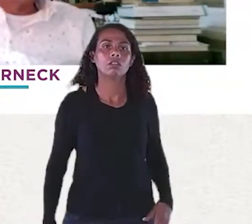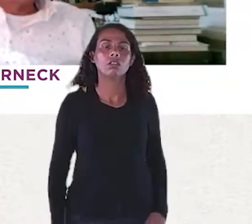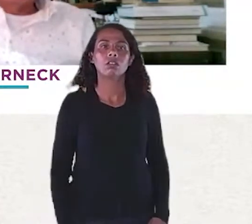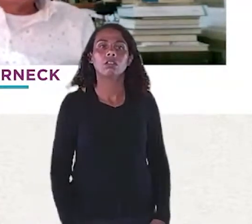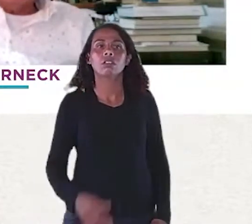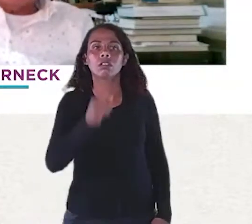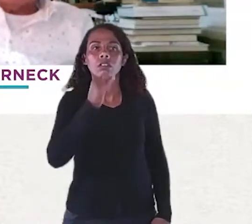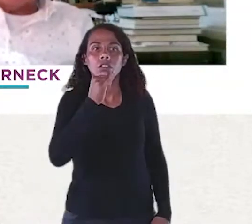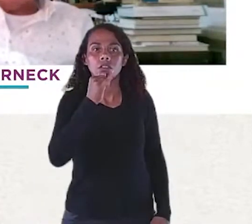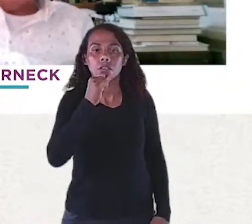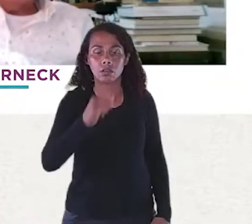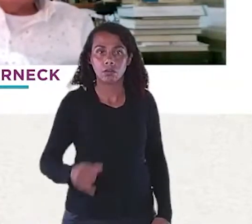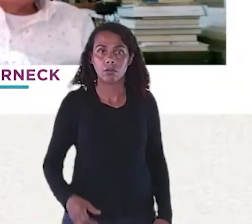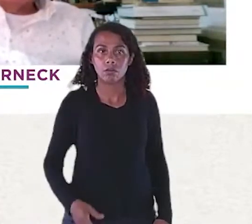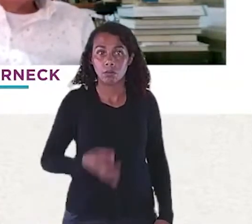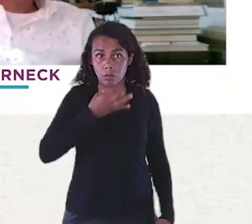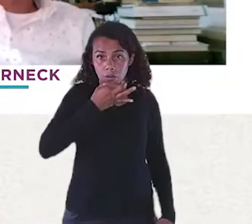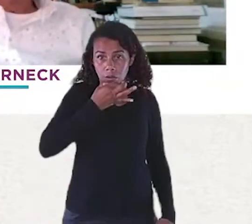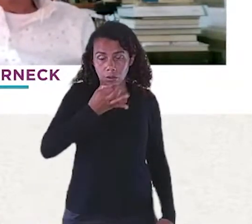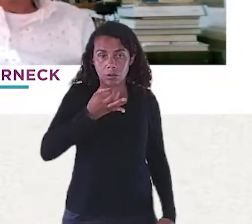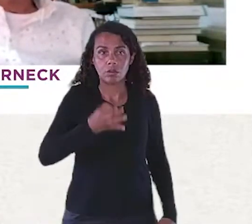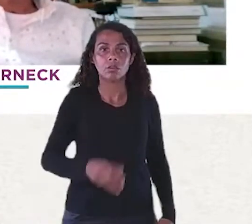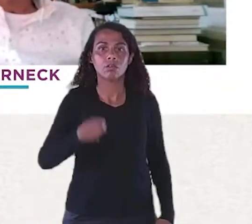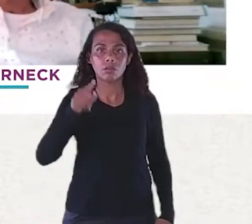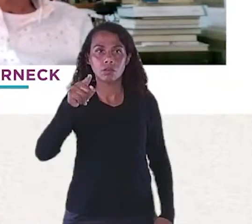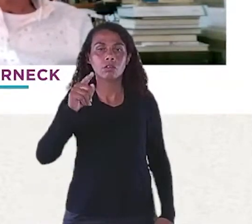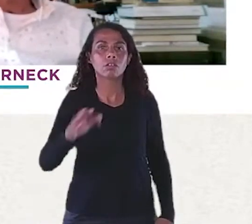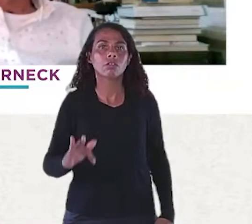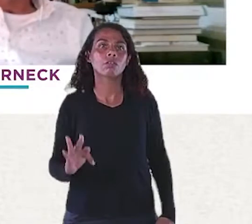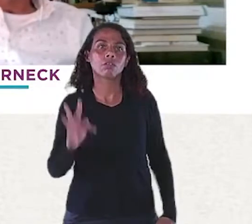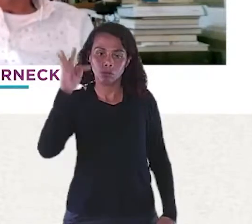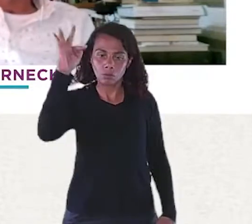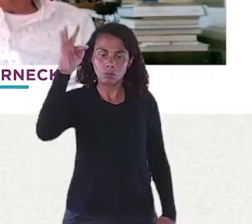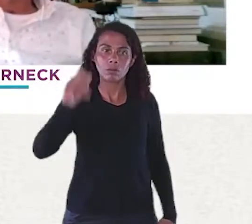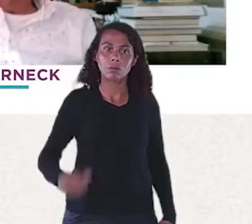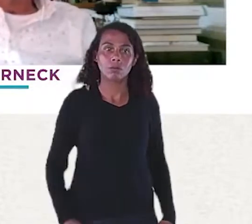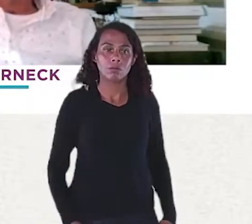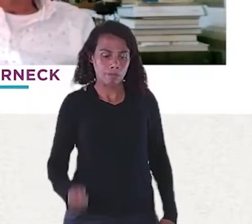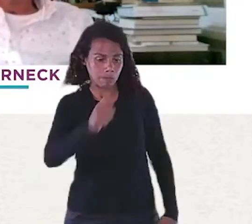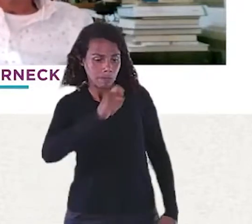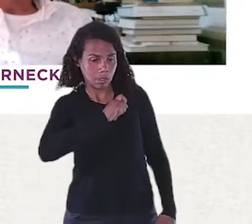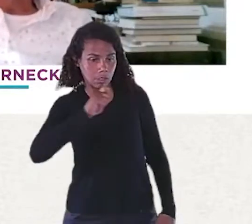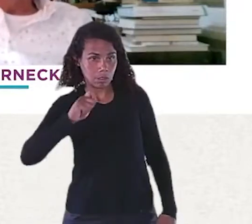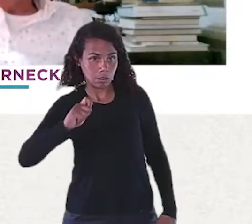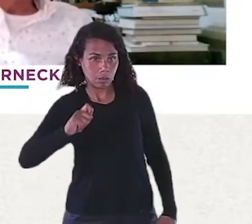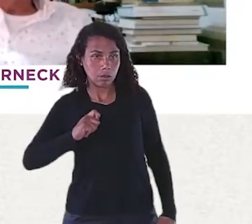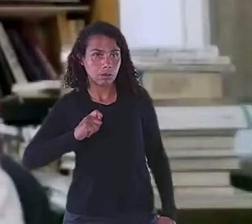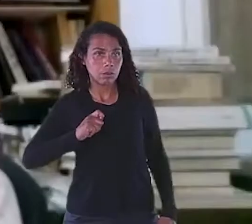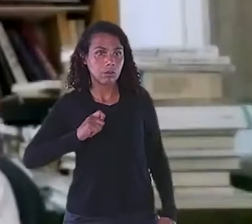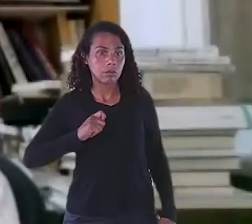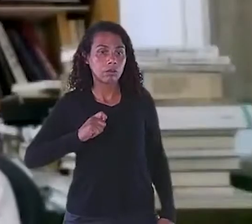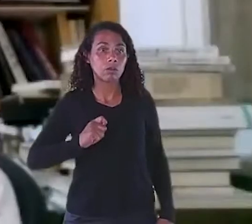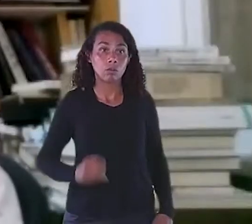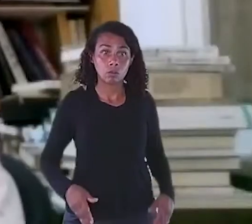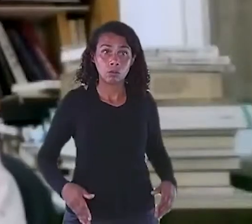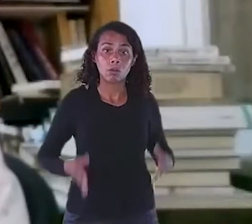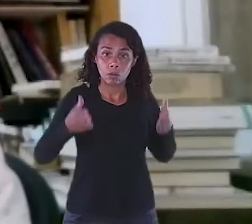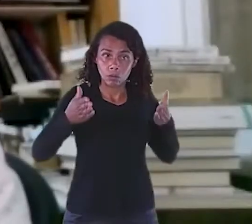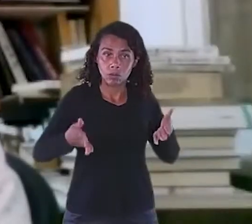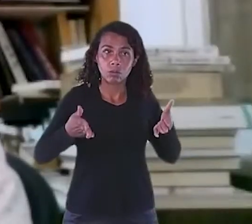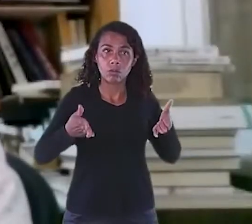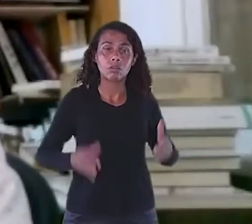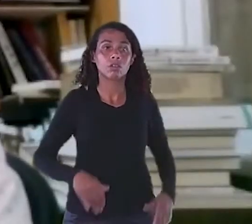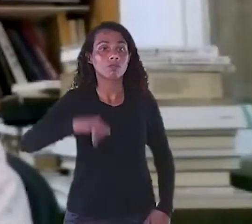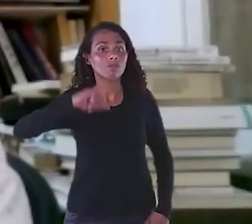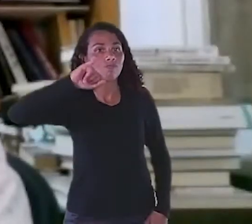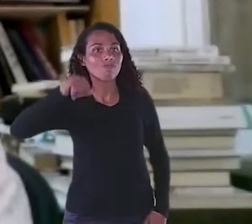puder. Agarre-se. Não se preocupe se você está fazendo um pastiche, se você está fazendo